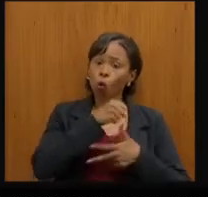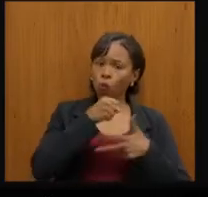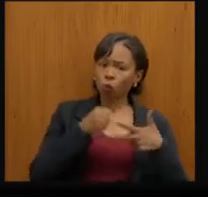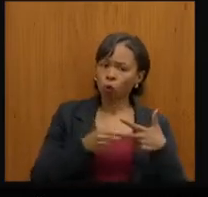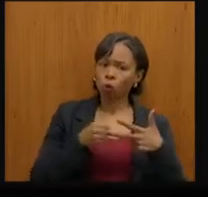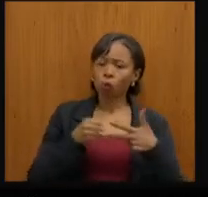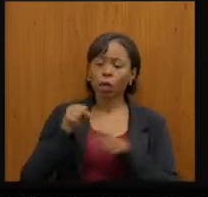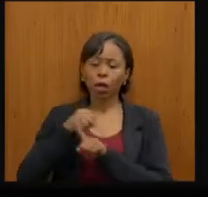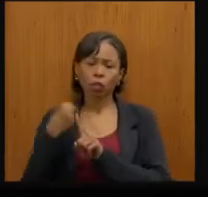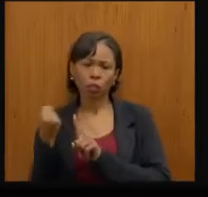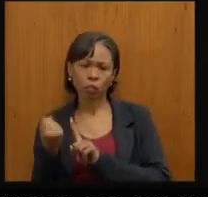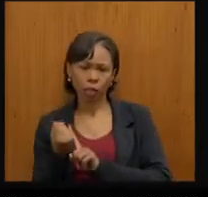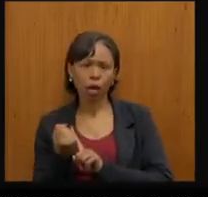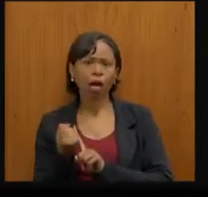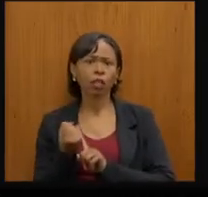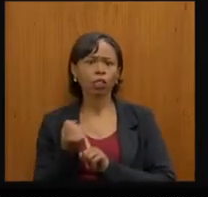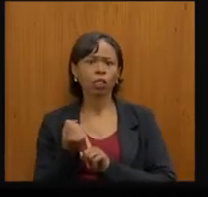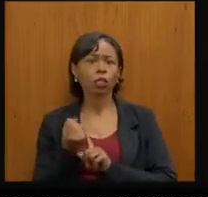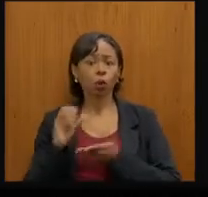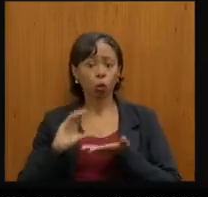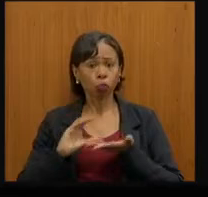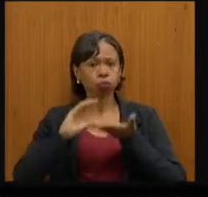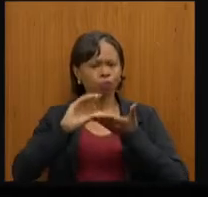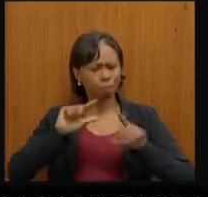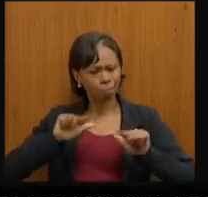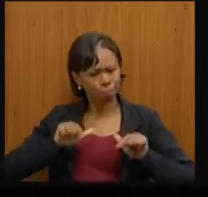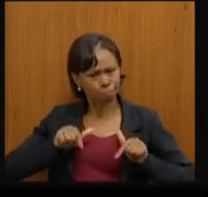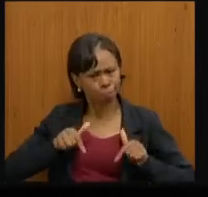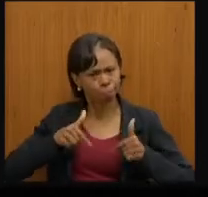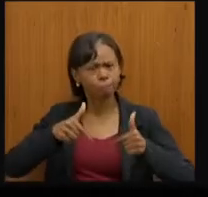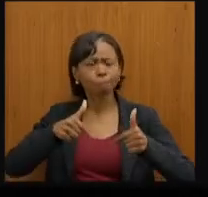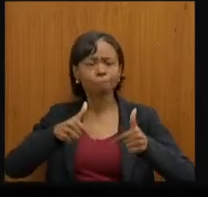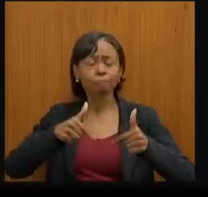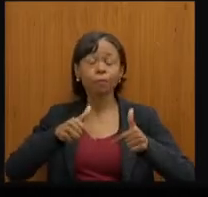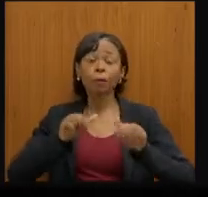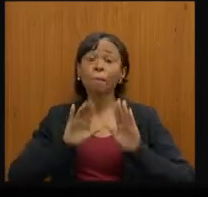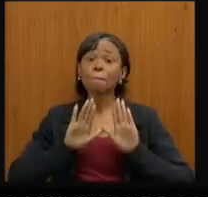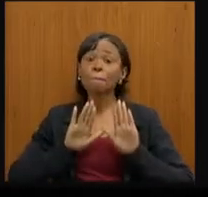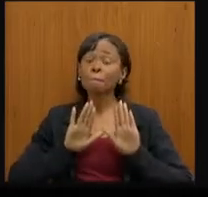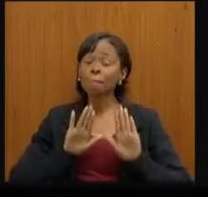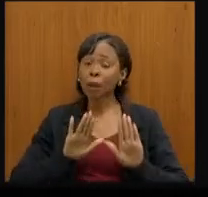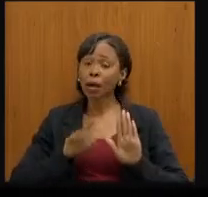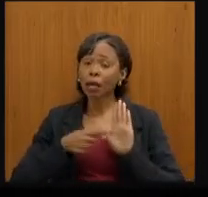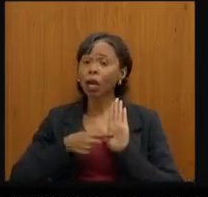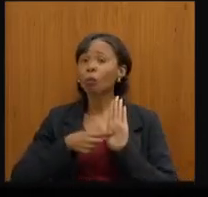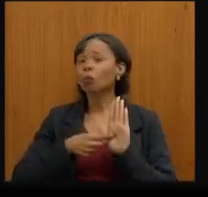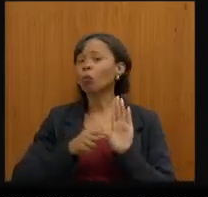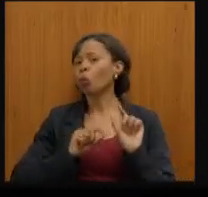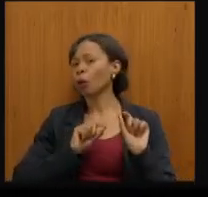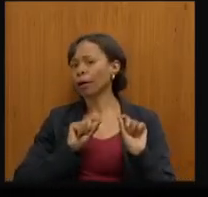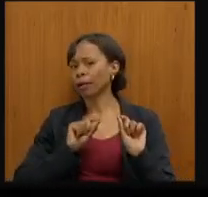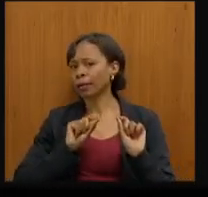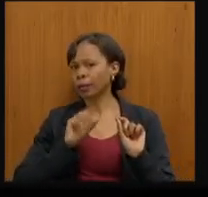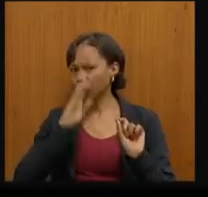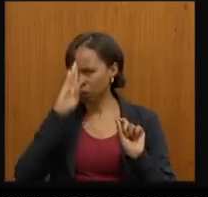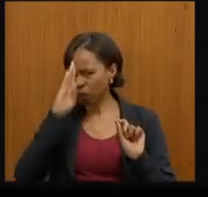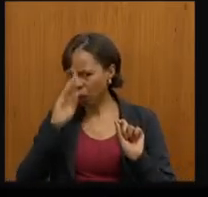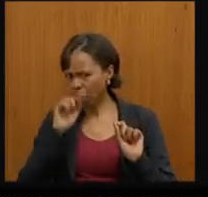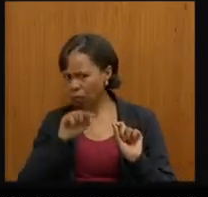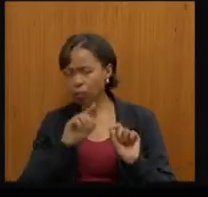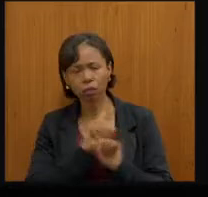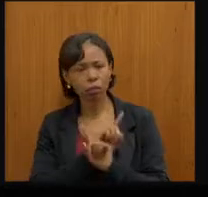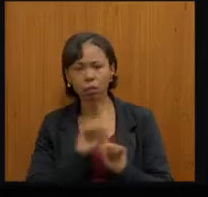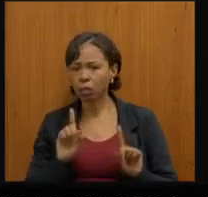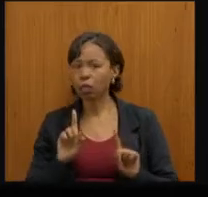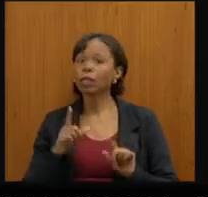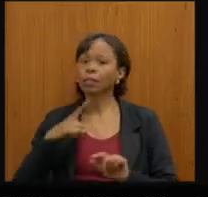Ela é bem engajado ela tem feito a diferença mas eu gostaria de registrar que essa nem a questão nós temos